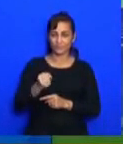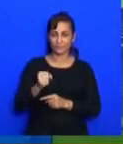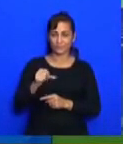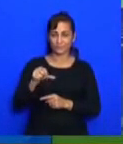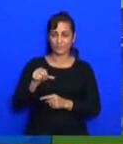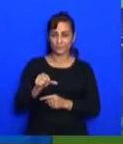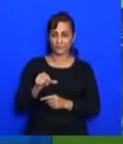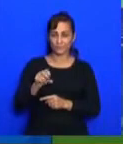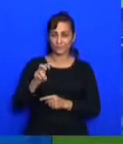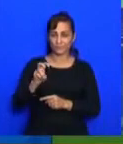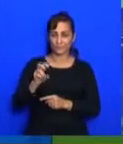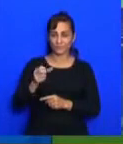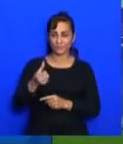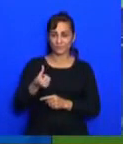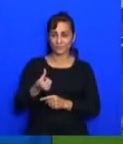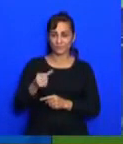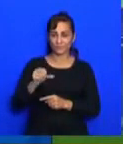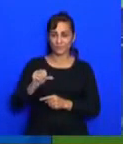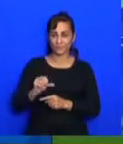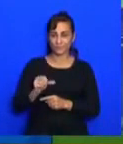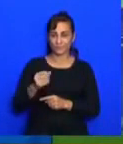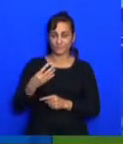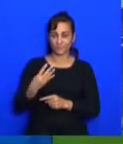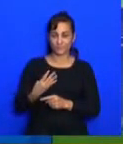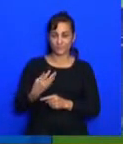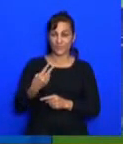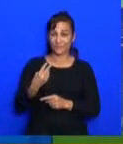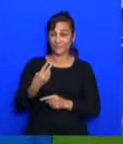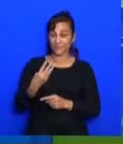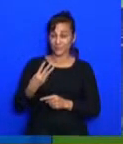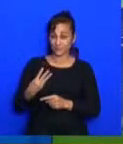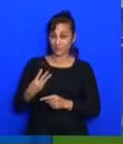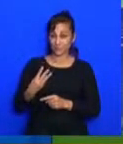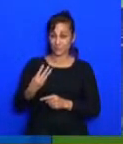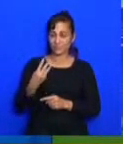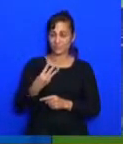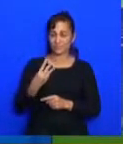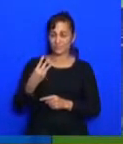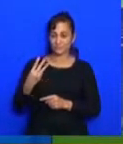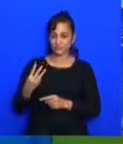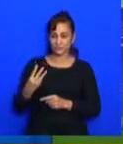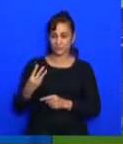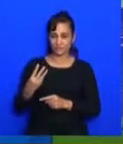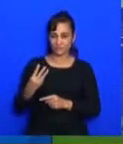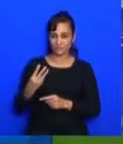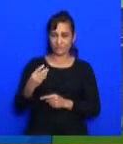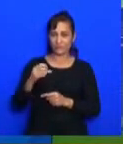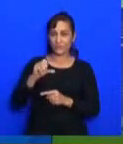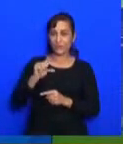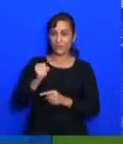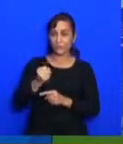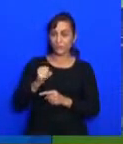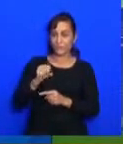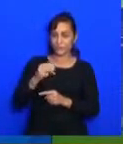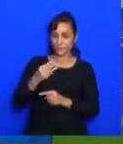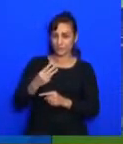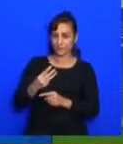97 89 56 94 23